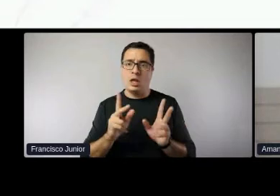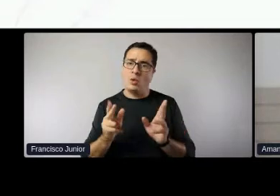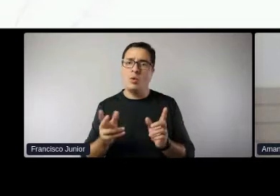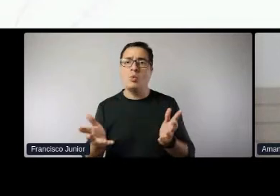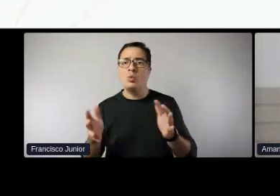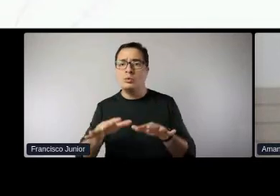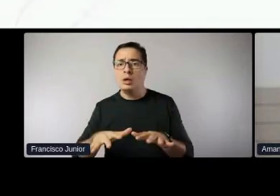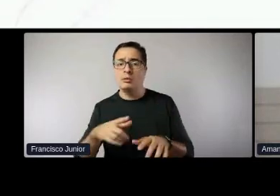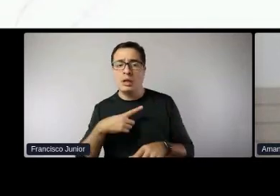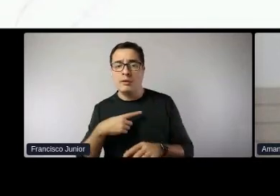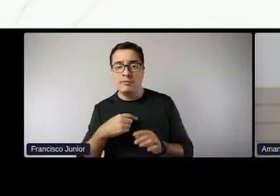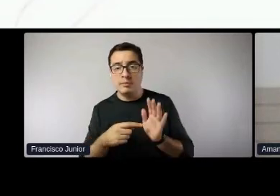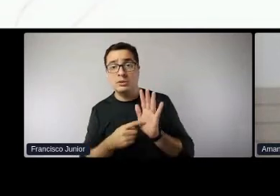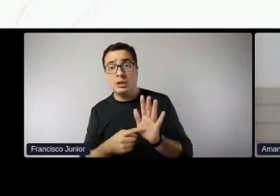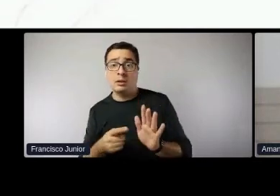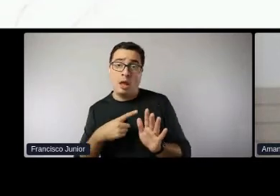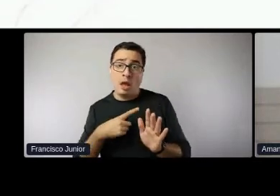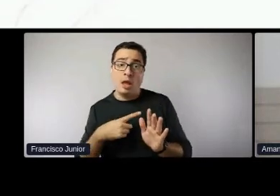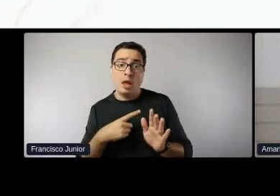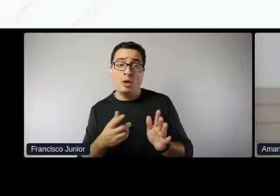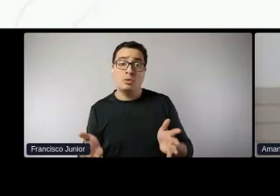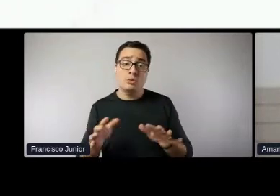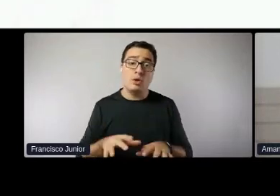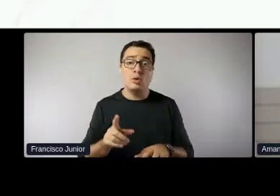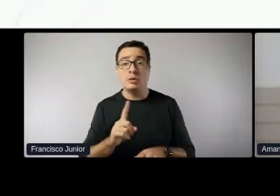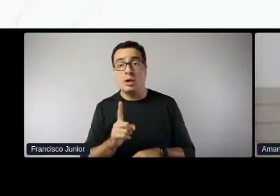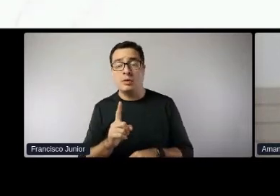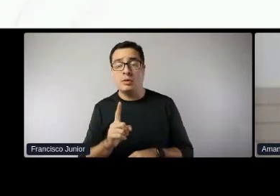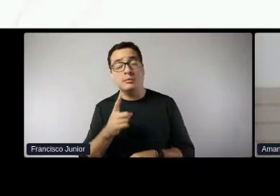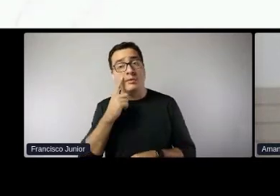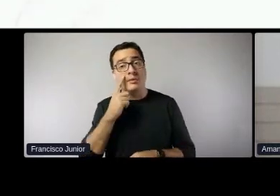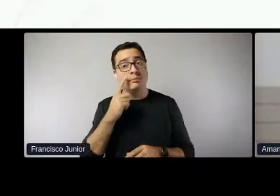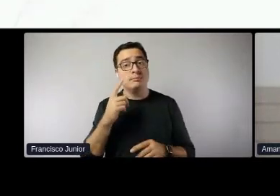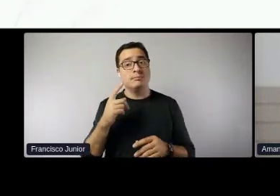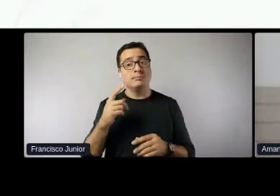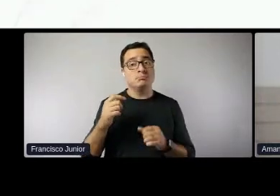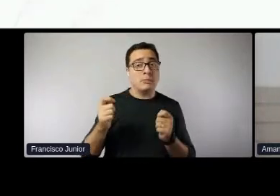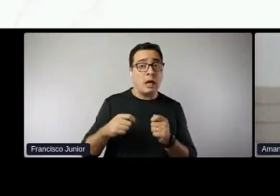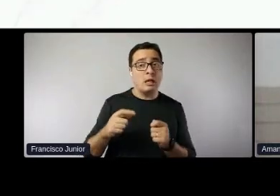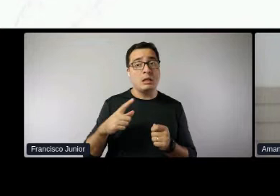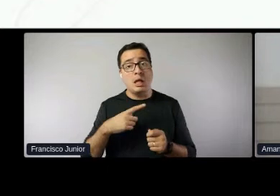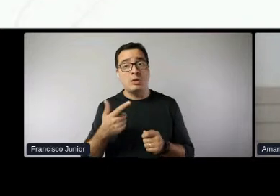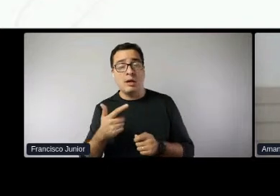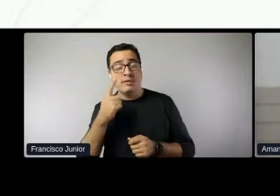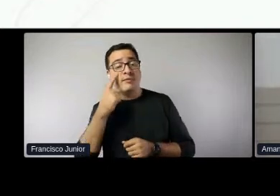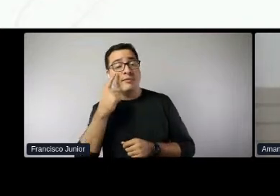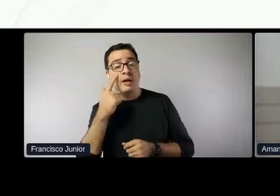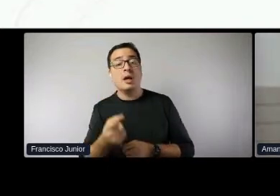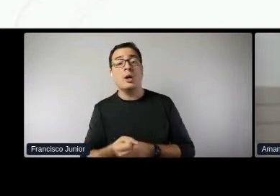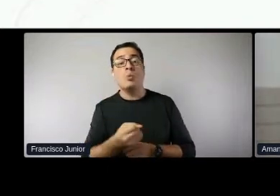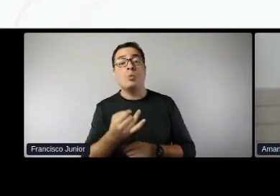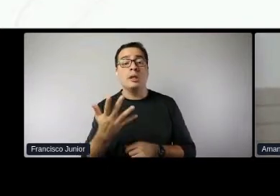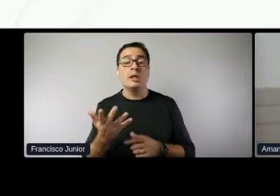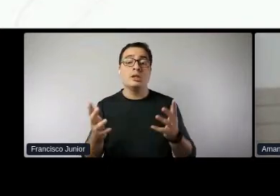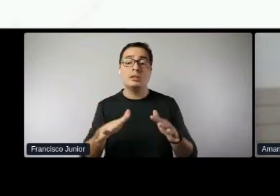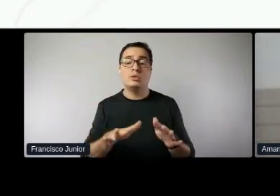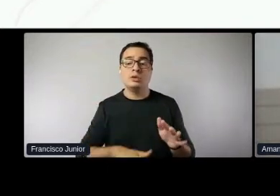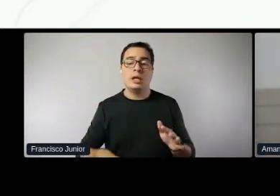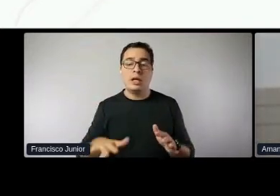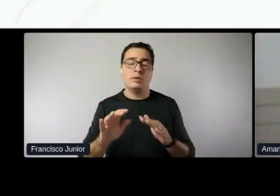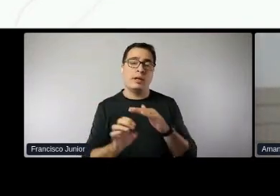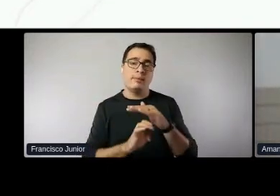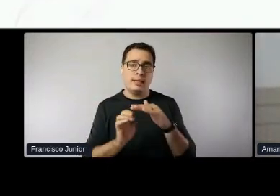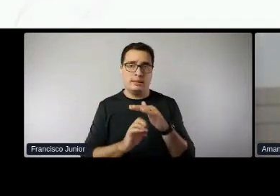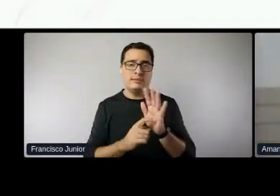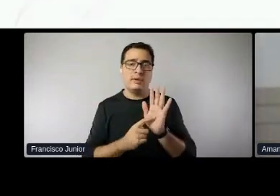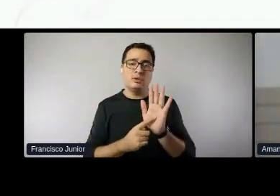Ele também trabalha com índices de probabilidade, e aí ele vai medir a inclusão geral da empresa e